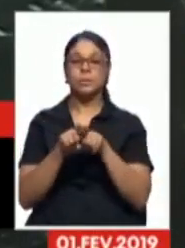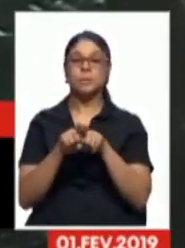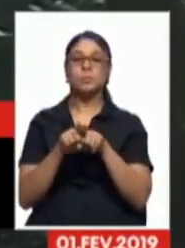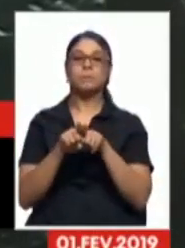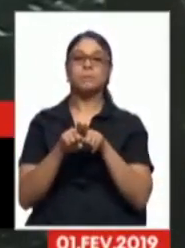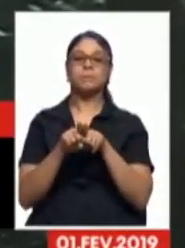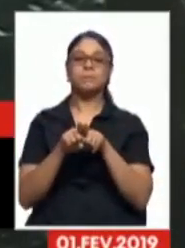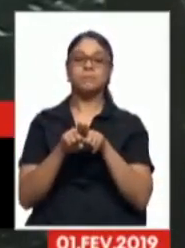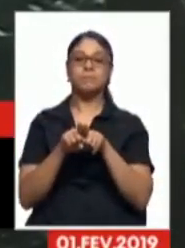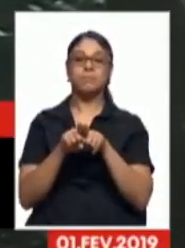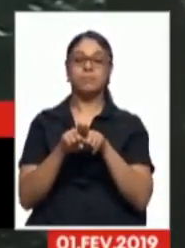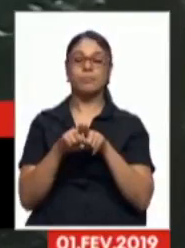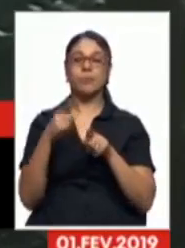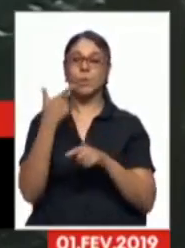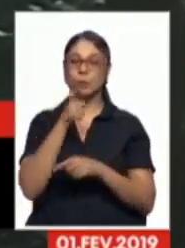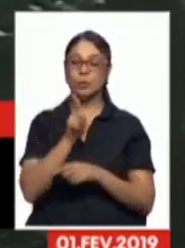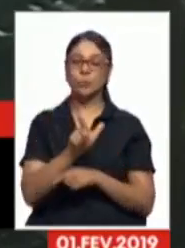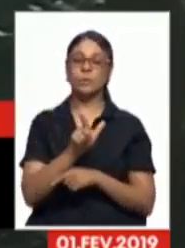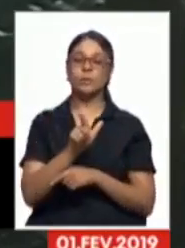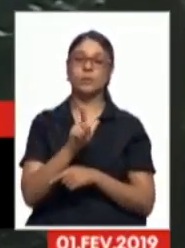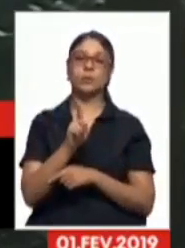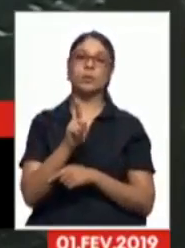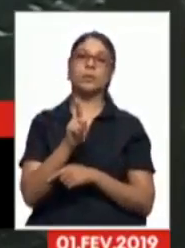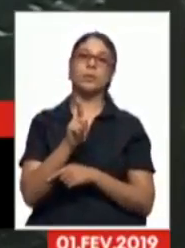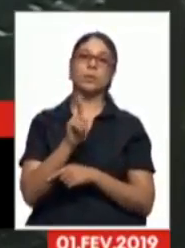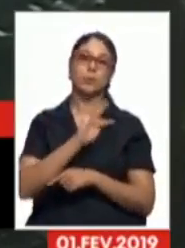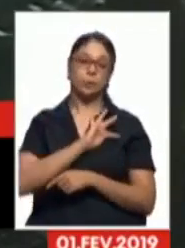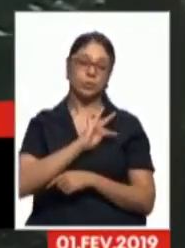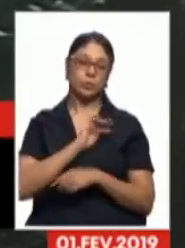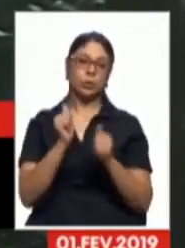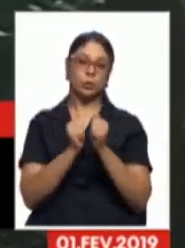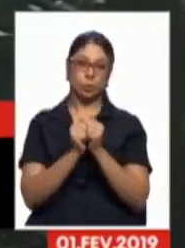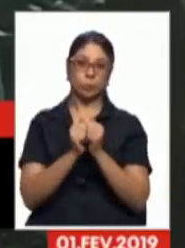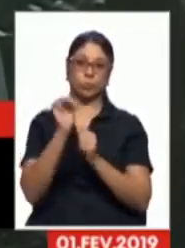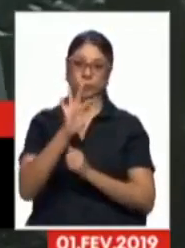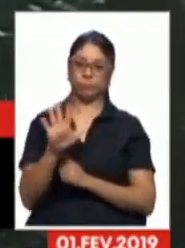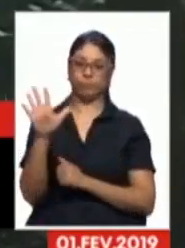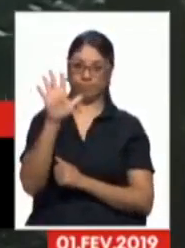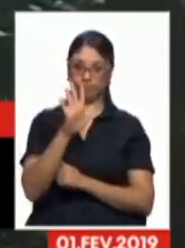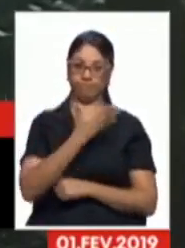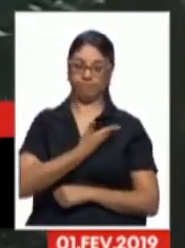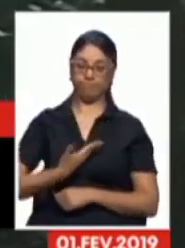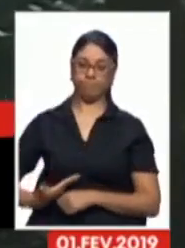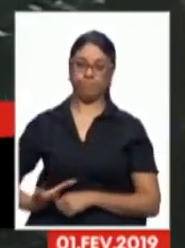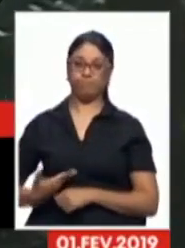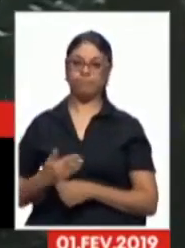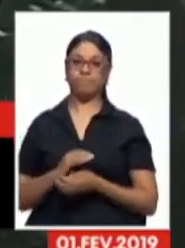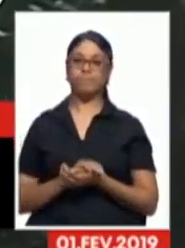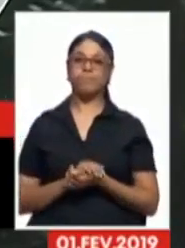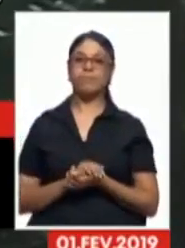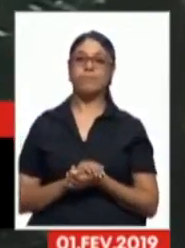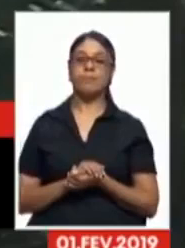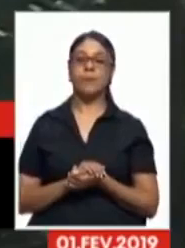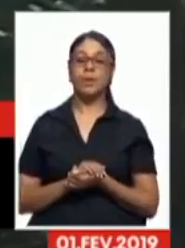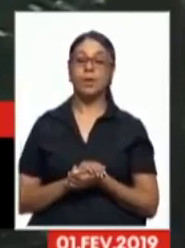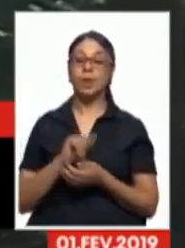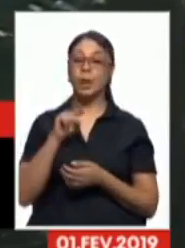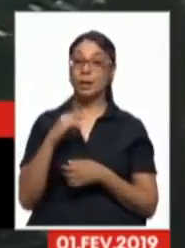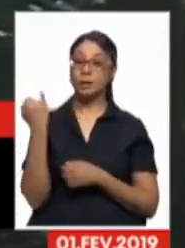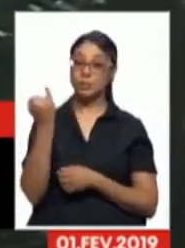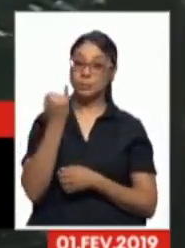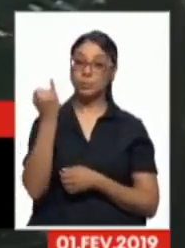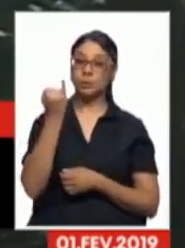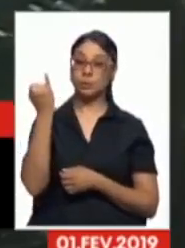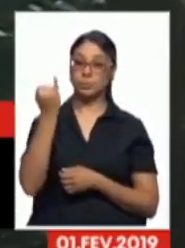regime de recuperação fiscal junto ao governo federal. Estes serão importantes